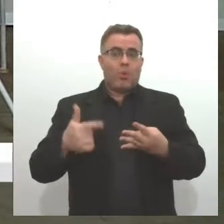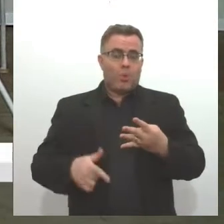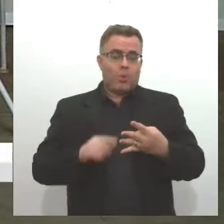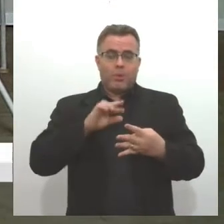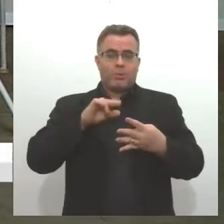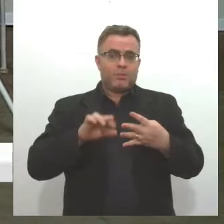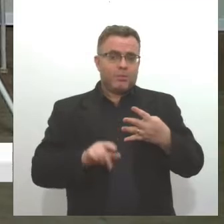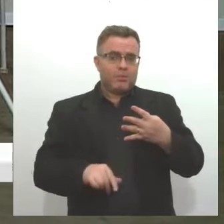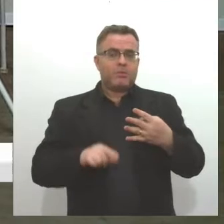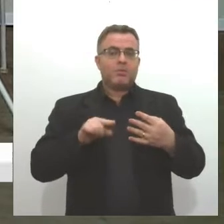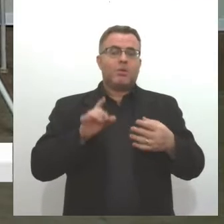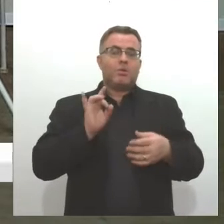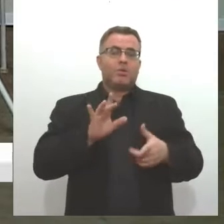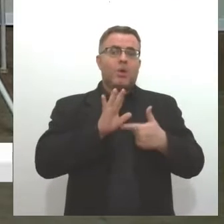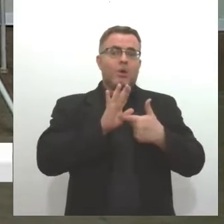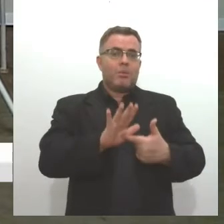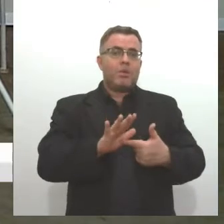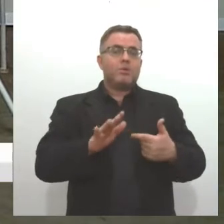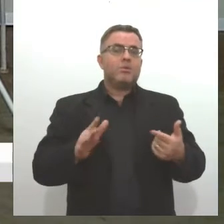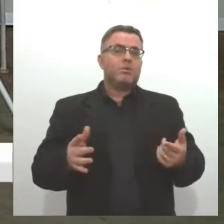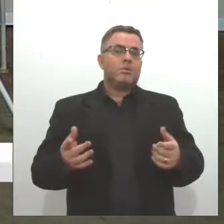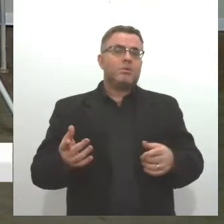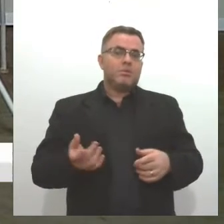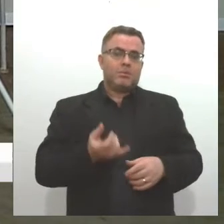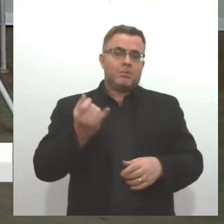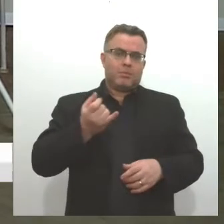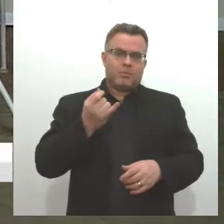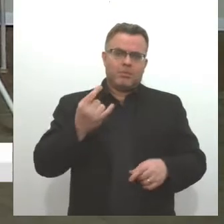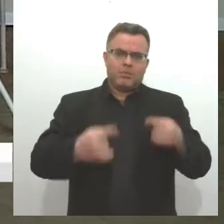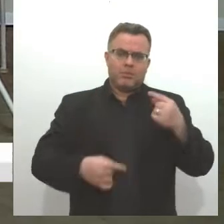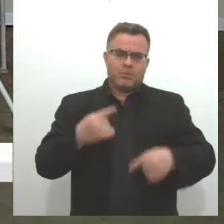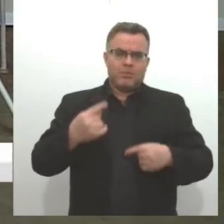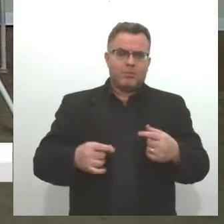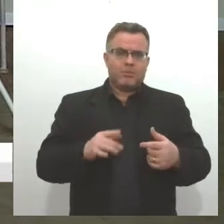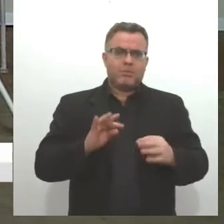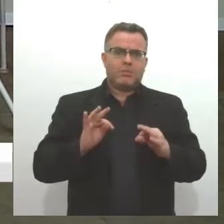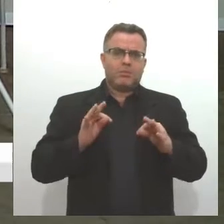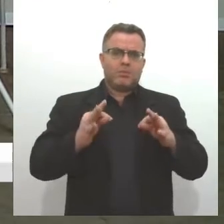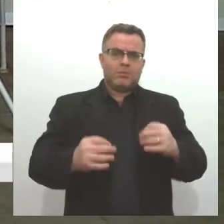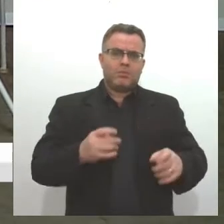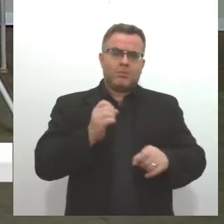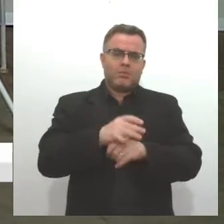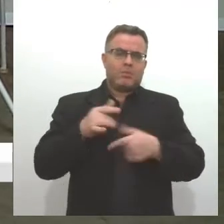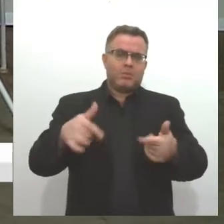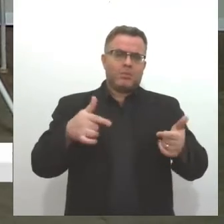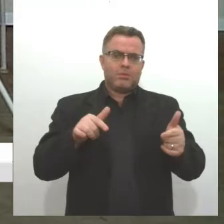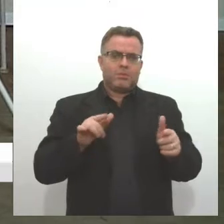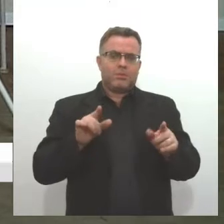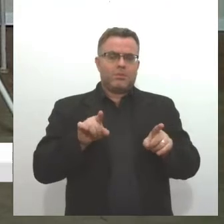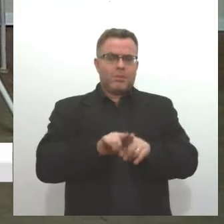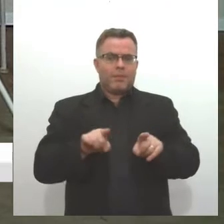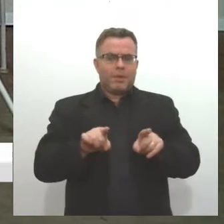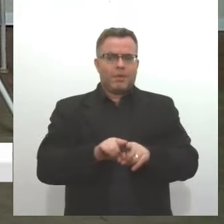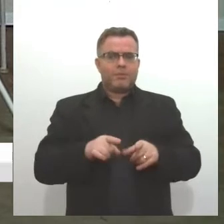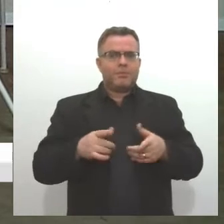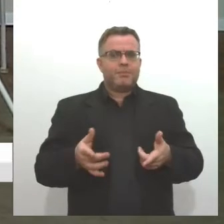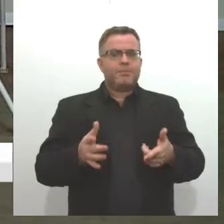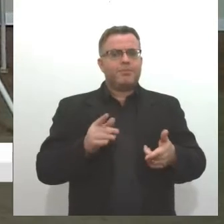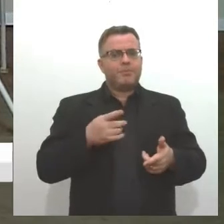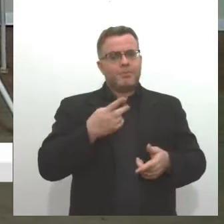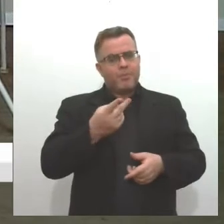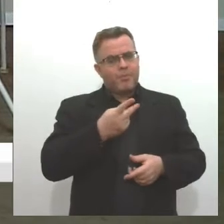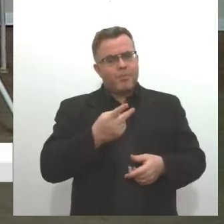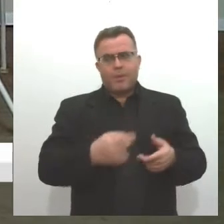estão pontuando e reforçando isso, inclusive demandas relacionadas ao mercado de trabalho. Queria que vocês trouxessem para a